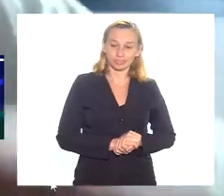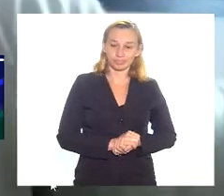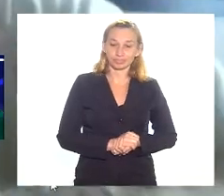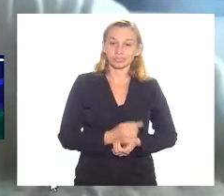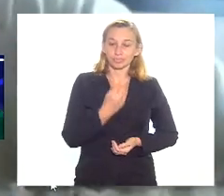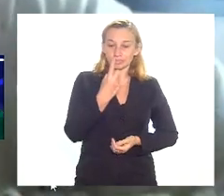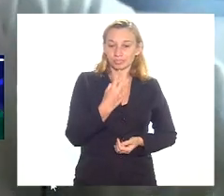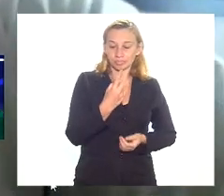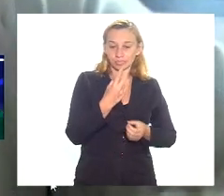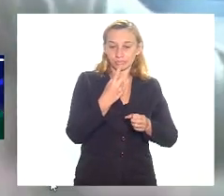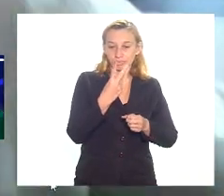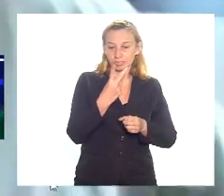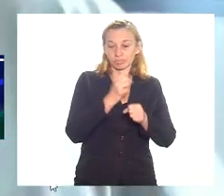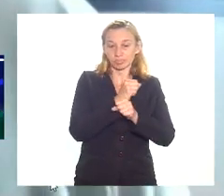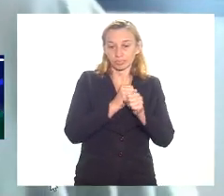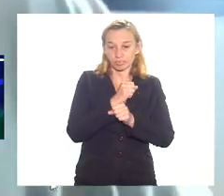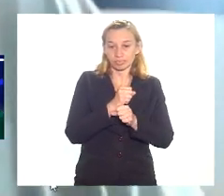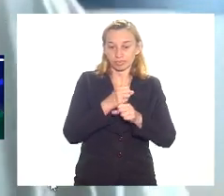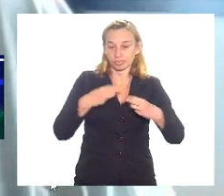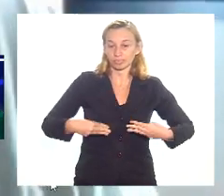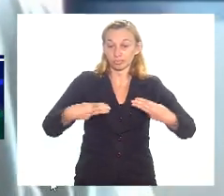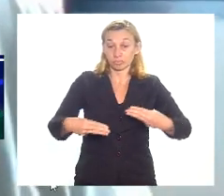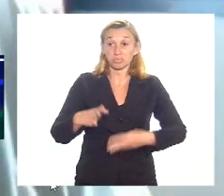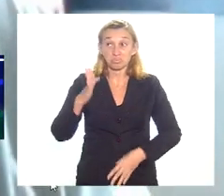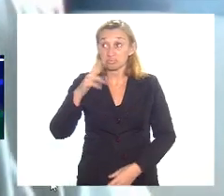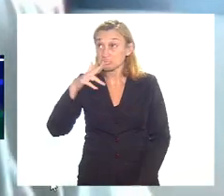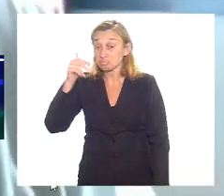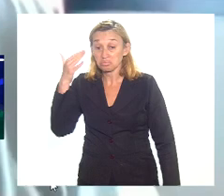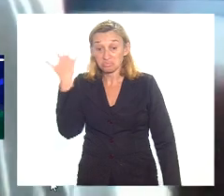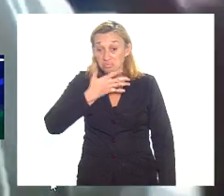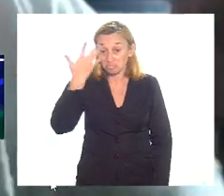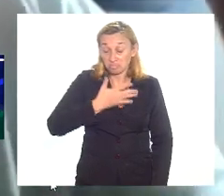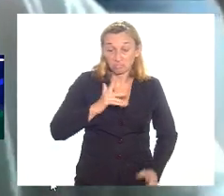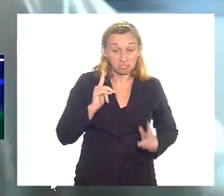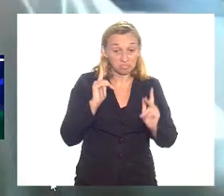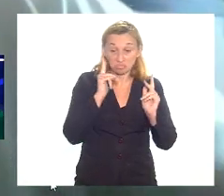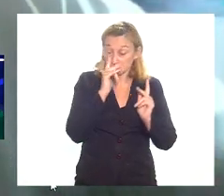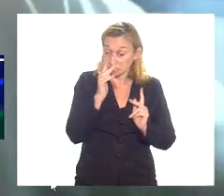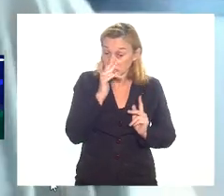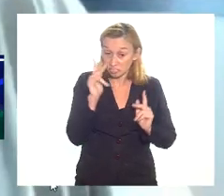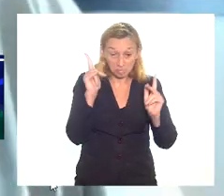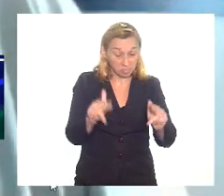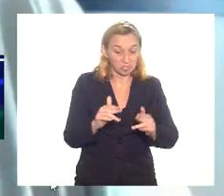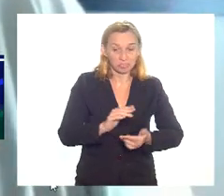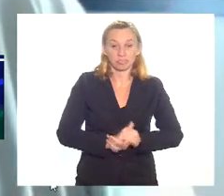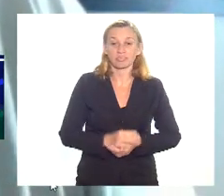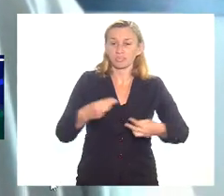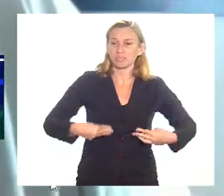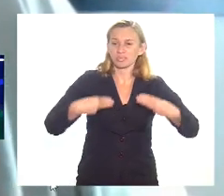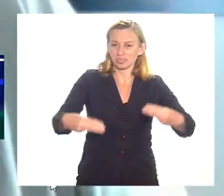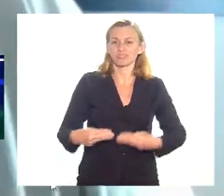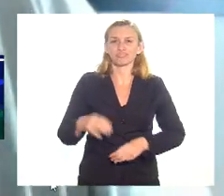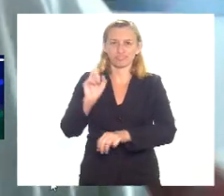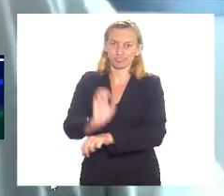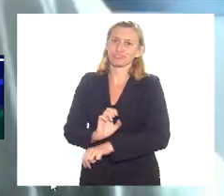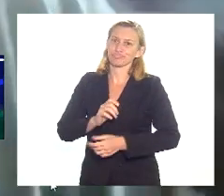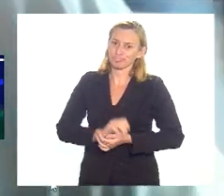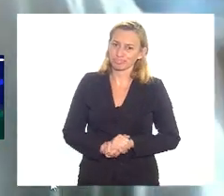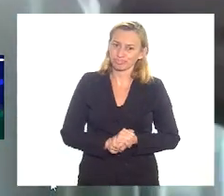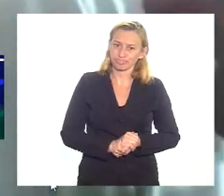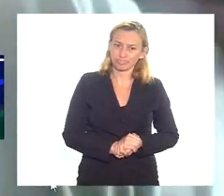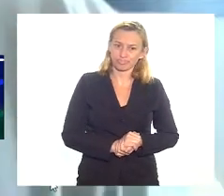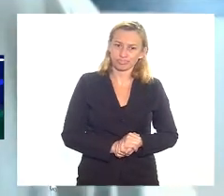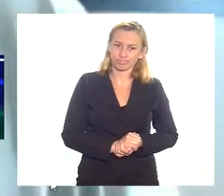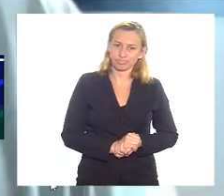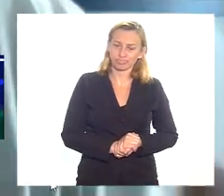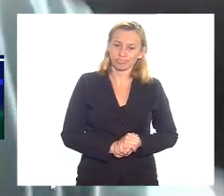ministro, nunca ouvi nada parecido, Marta Rocha. Um ministro de Estado, a operação mais